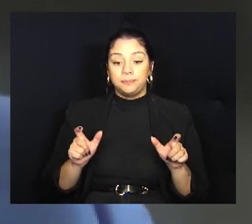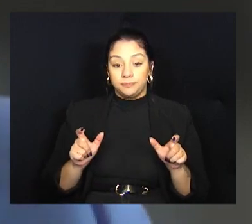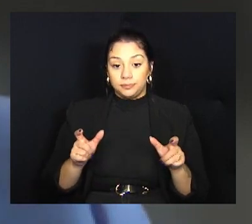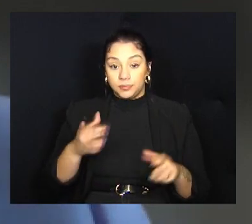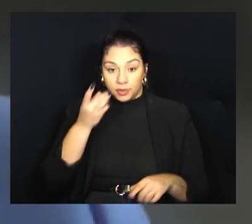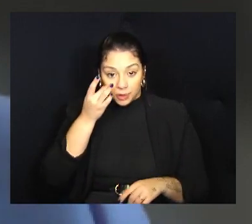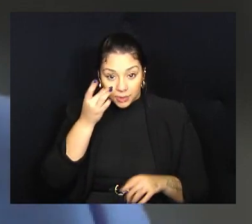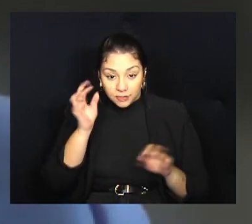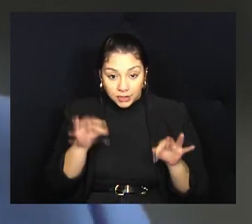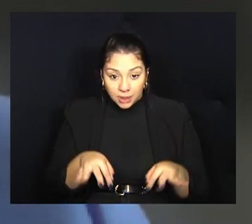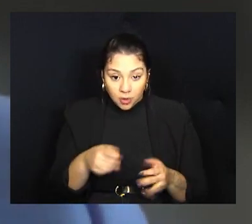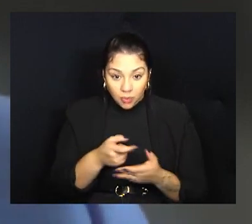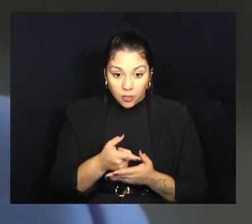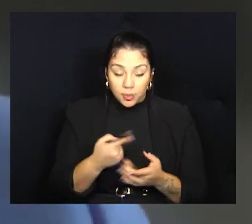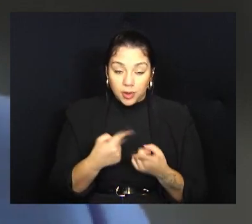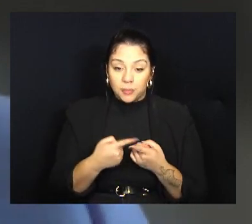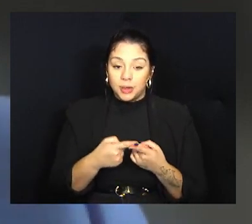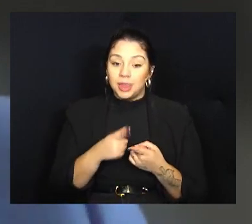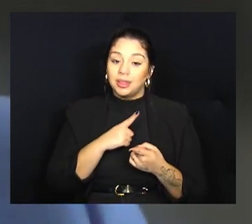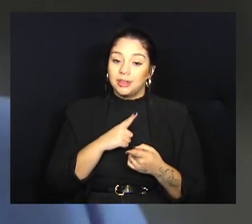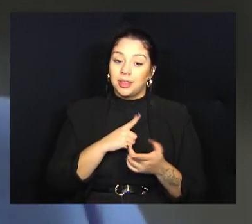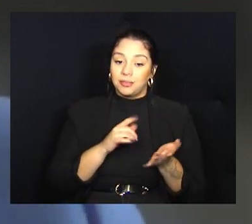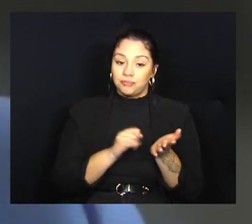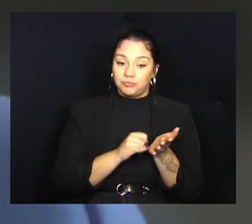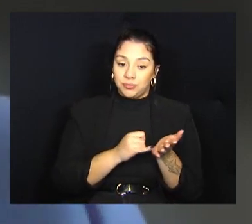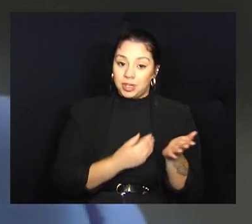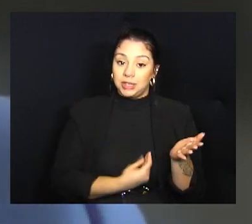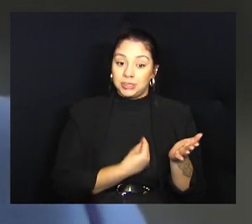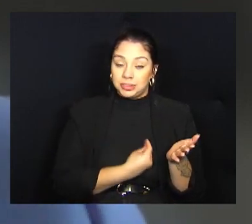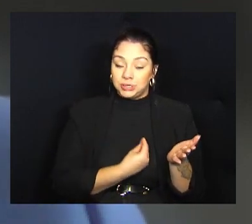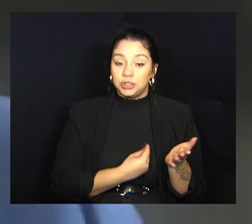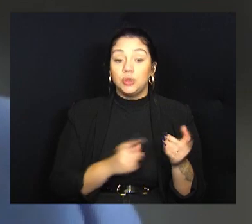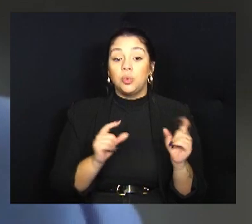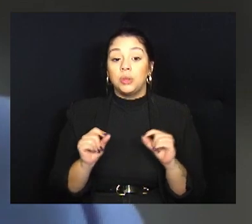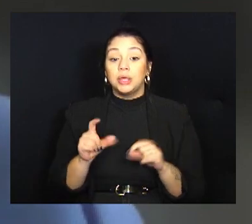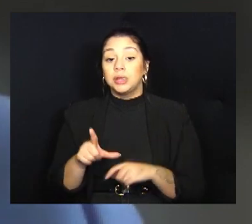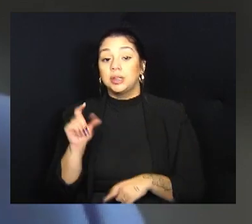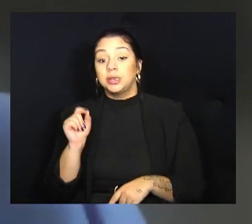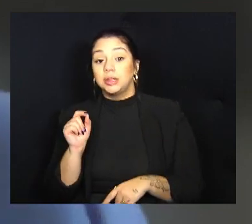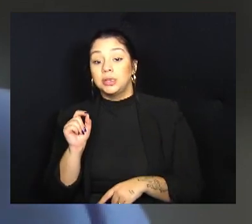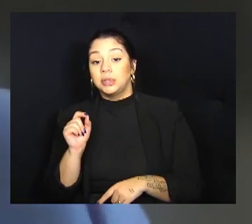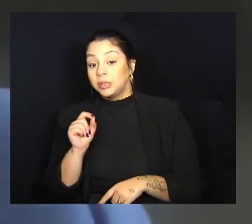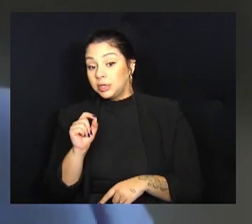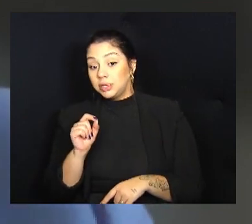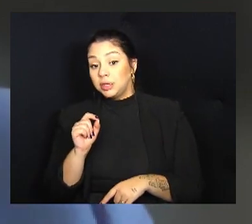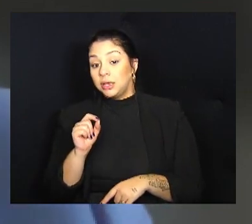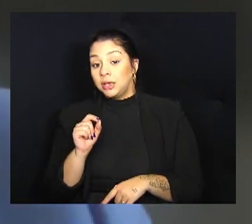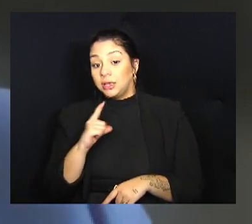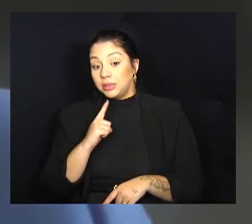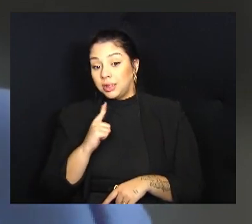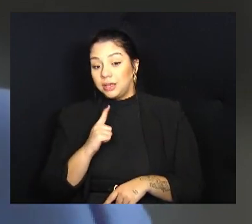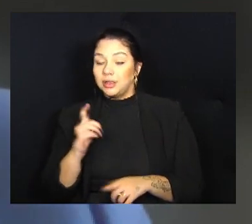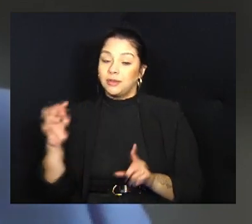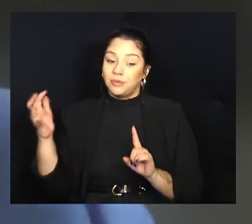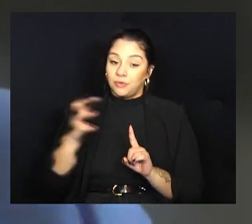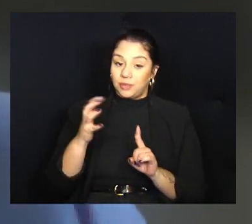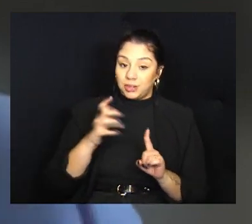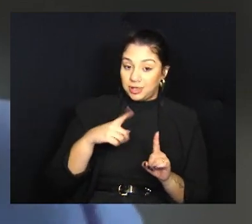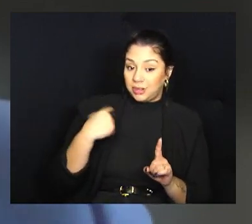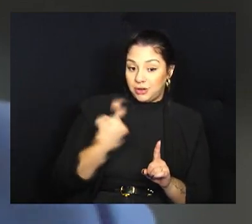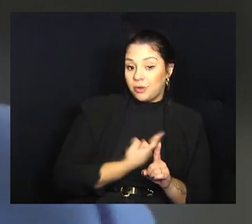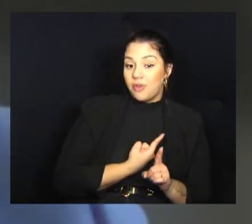a tributação incidirá sobre o destino e o que for decidido afeta afeta a gente no final das contas, né? O que a gente